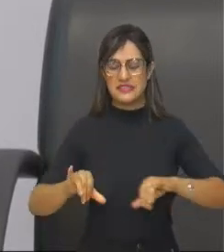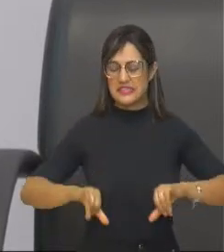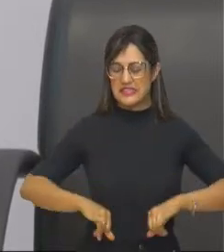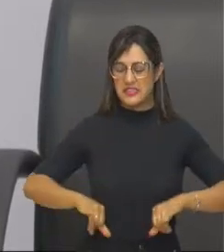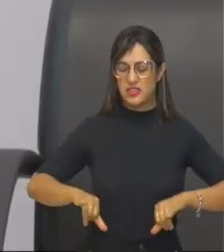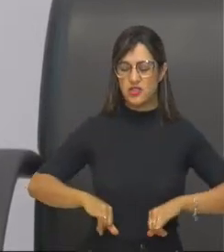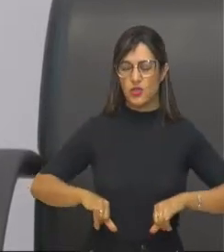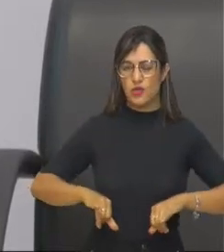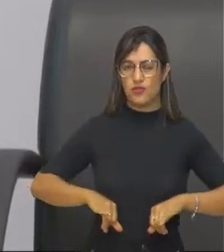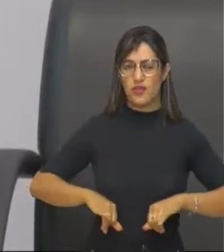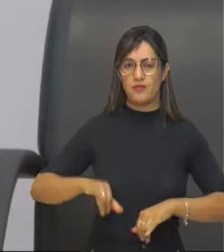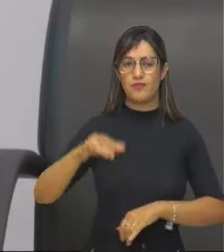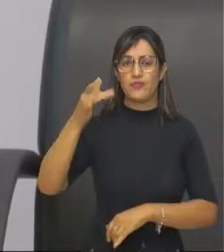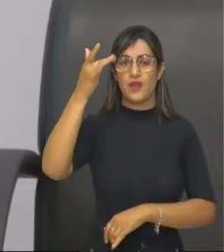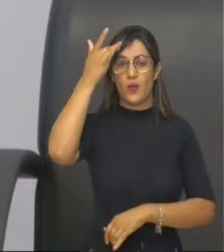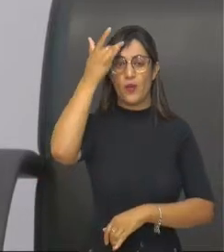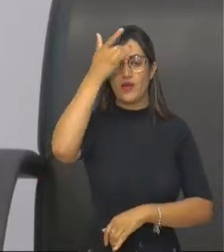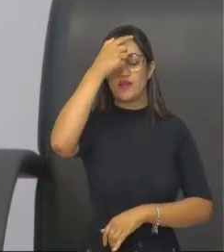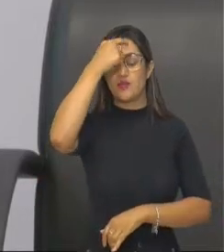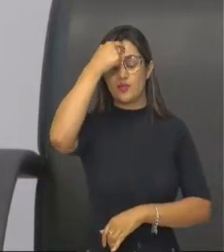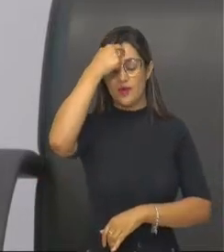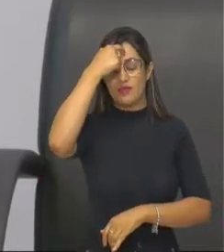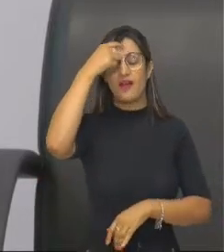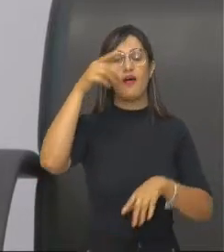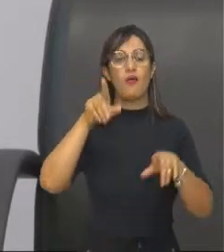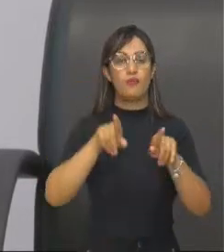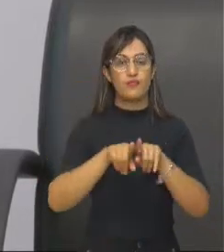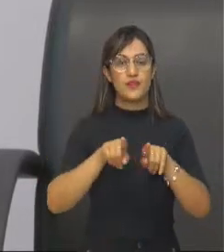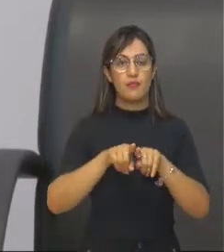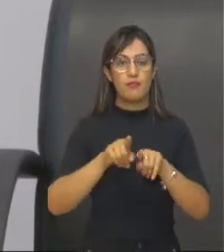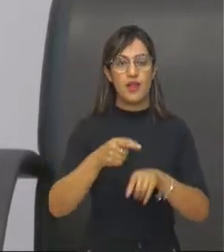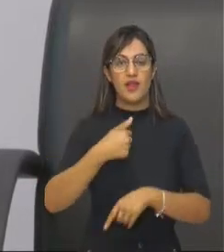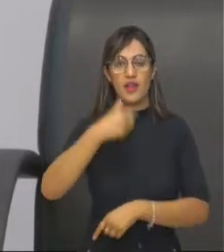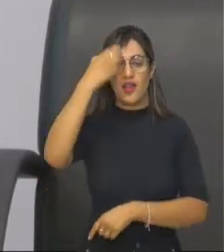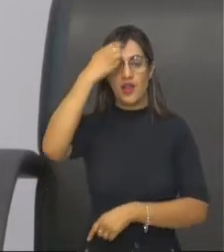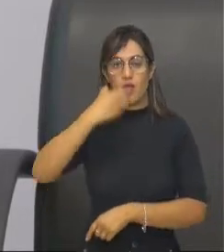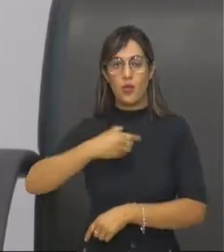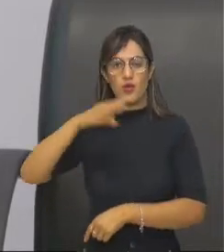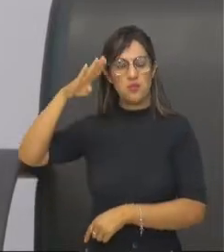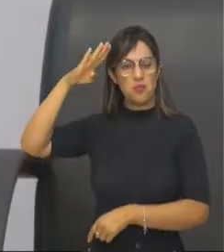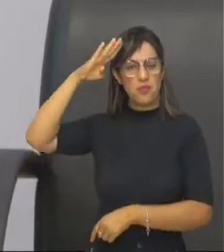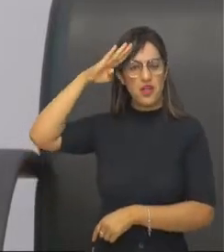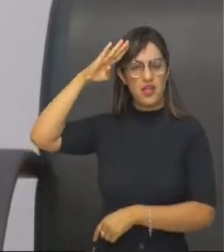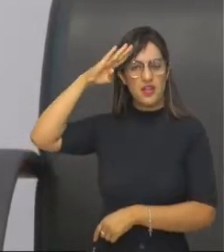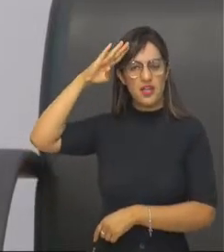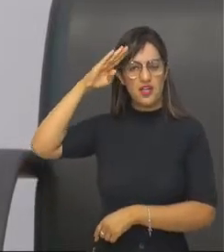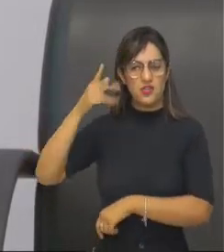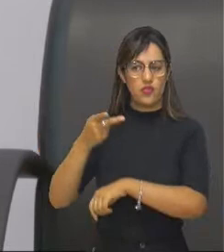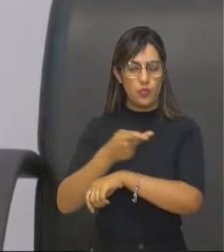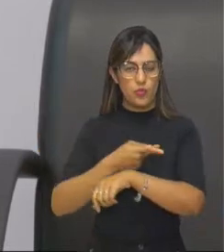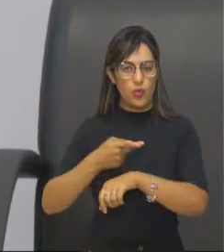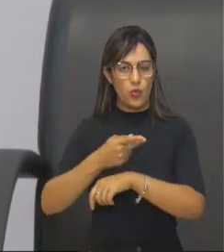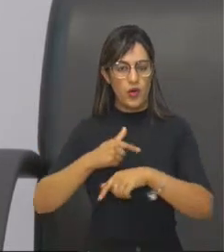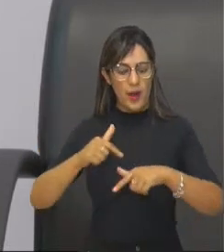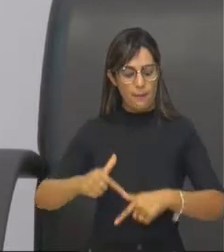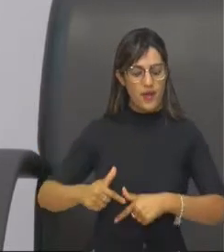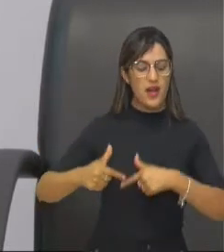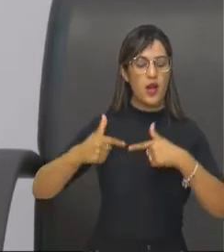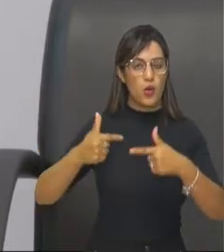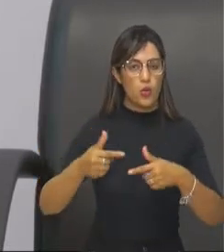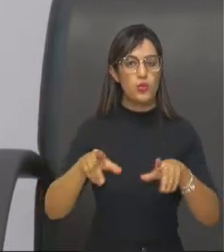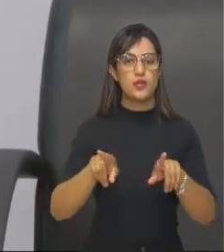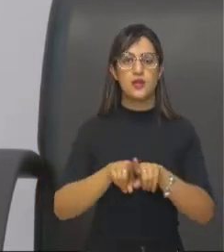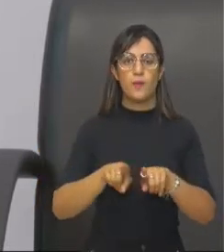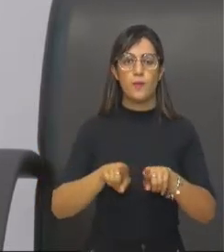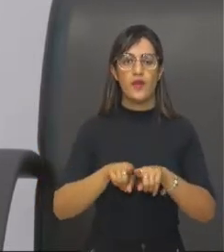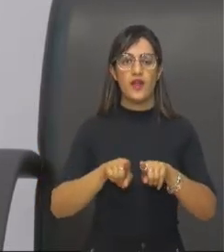E eu... Enquanto militante, fui atrás disso, dessa pauta da luta antimanicomial, porque essa